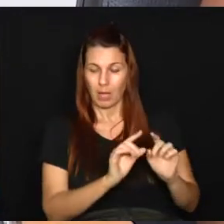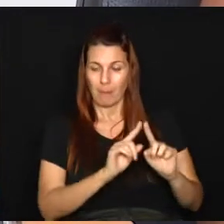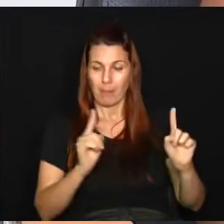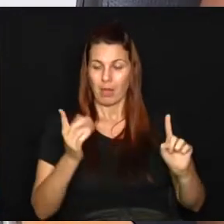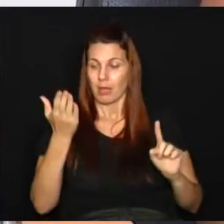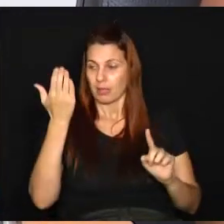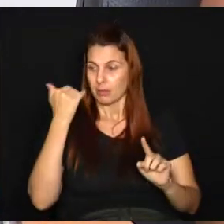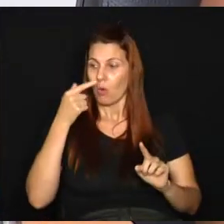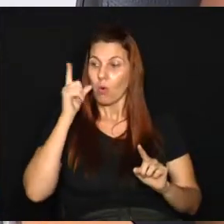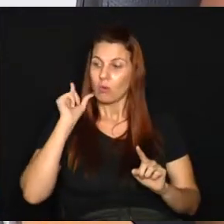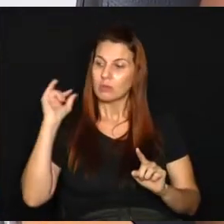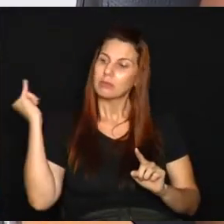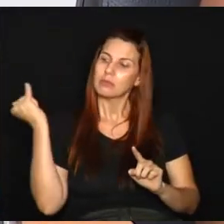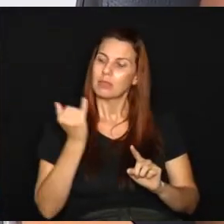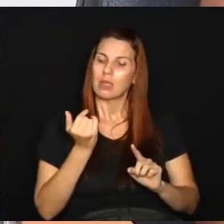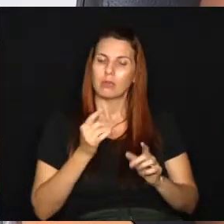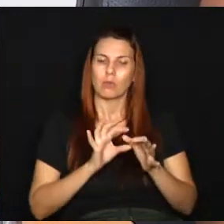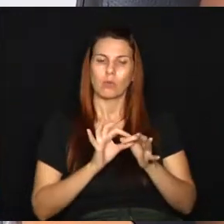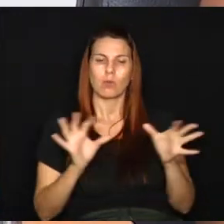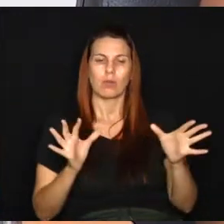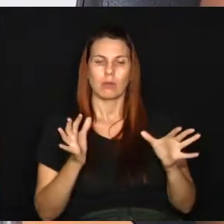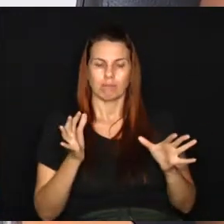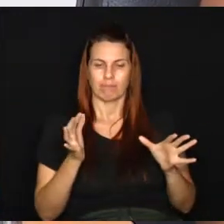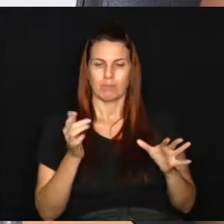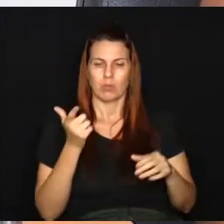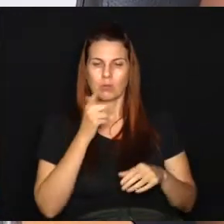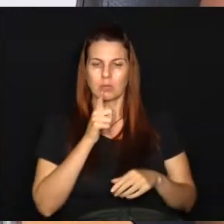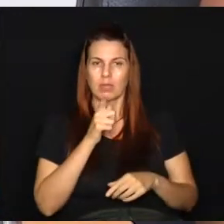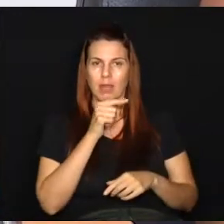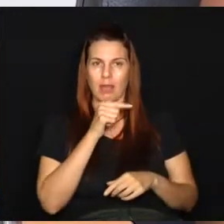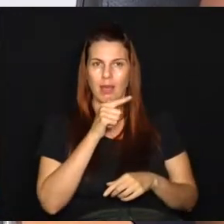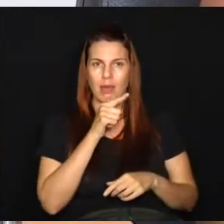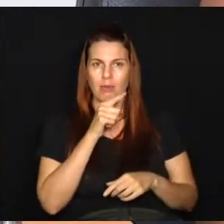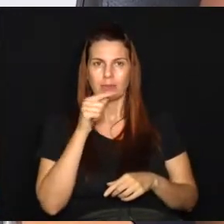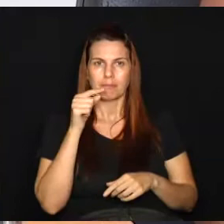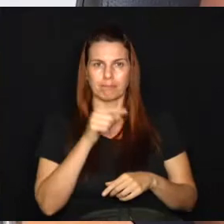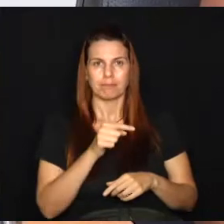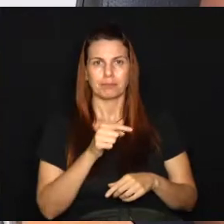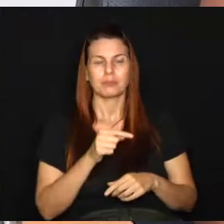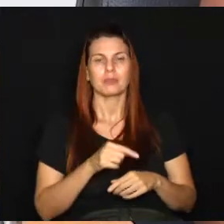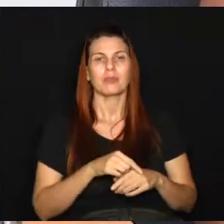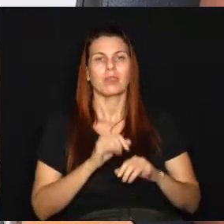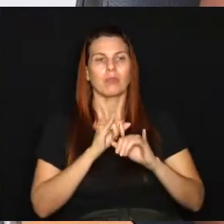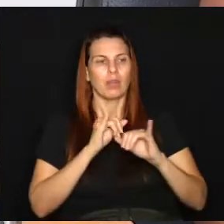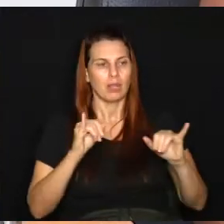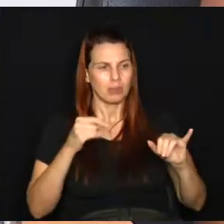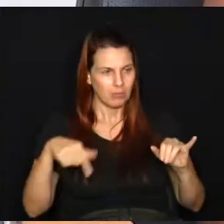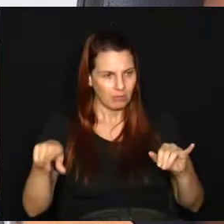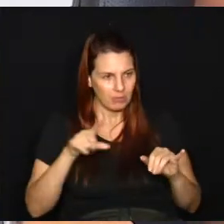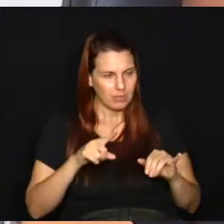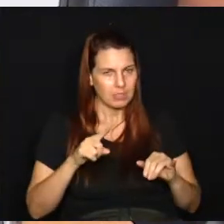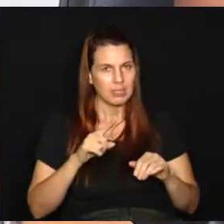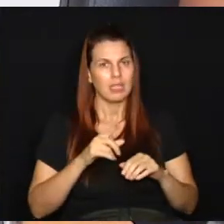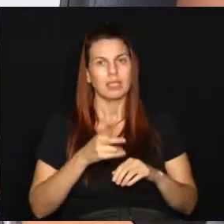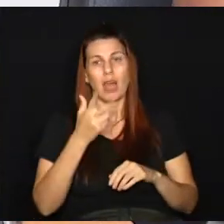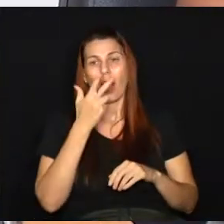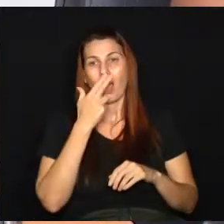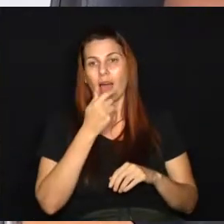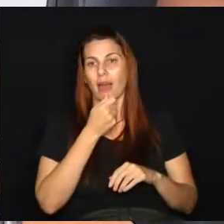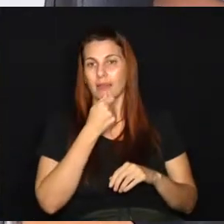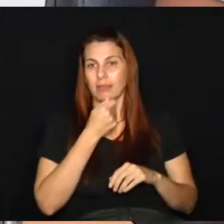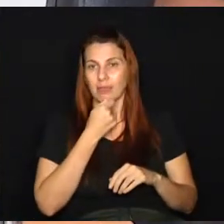relógios comunitários e a nossa área vai ser regularizada, Mariana. A gente estou passando em primeira mão, que parece que ainda vai sair